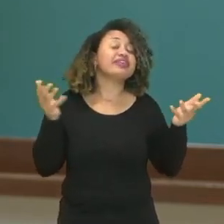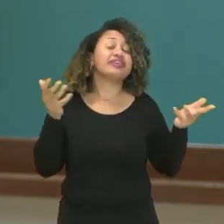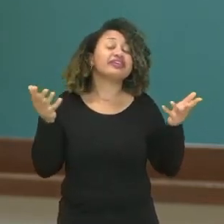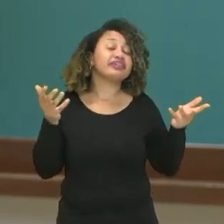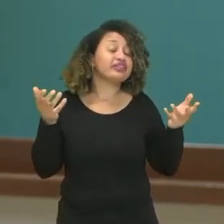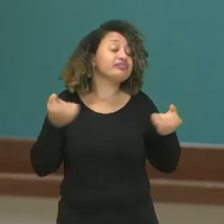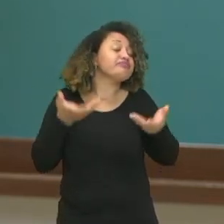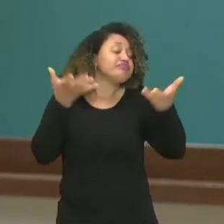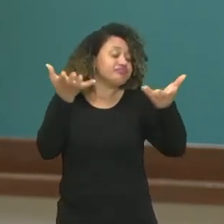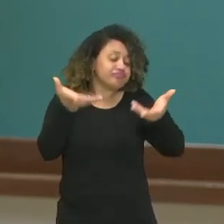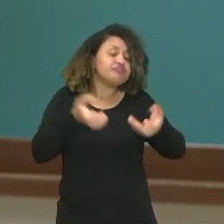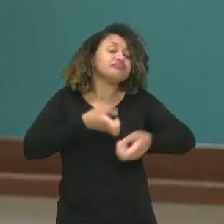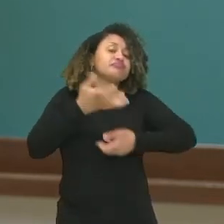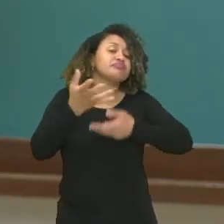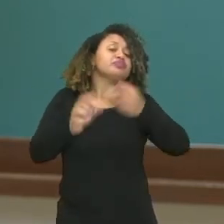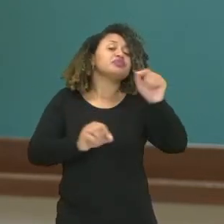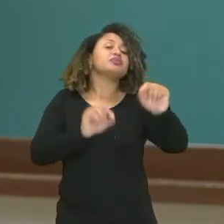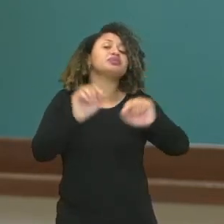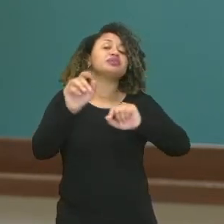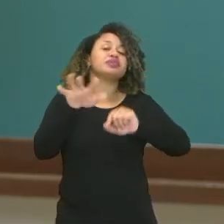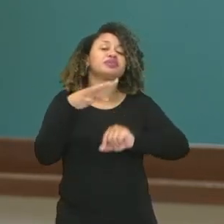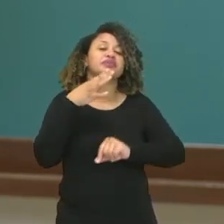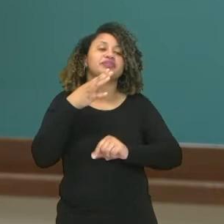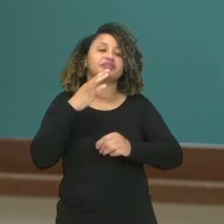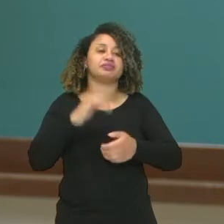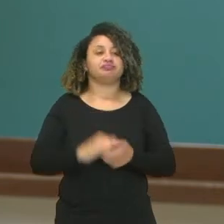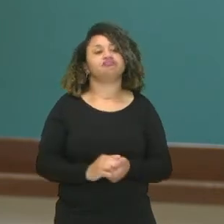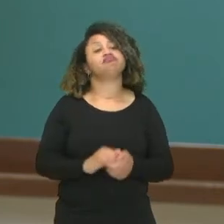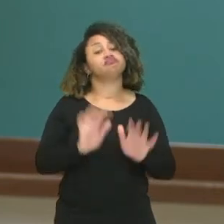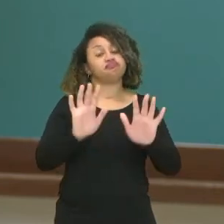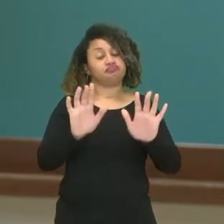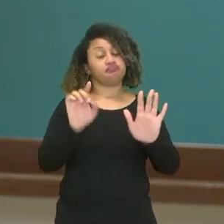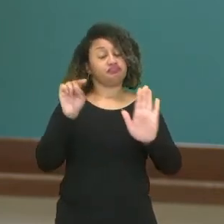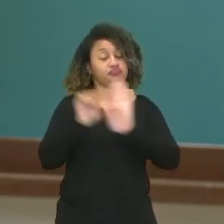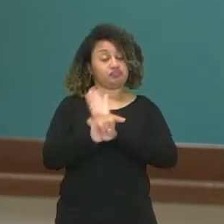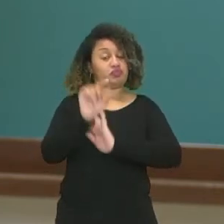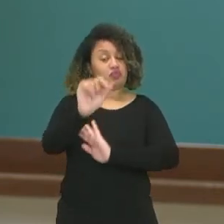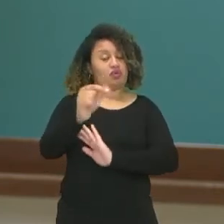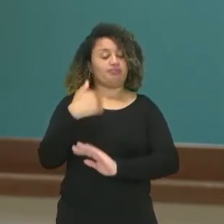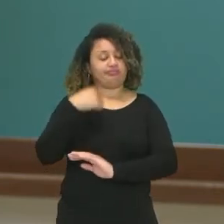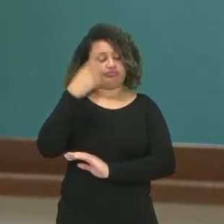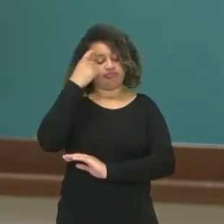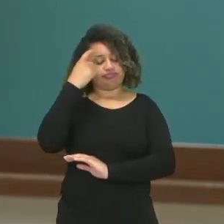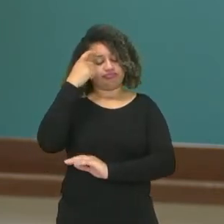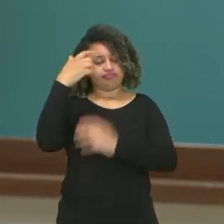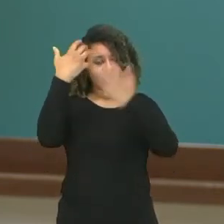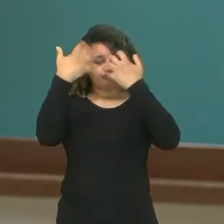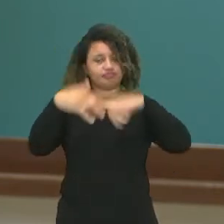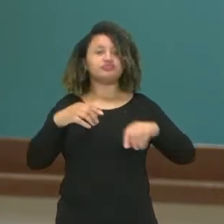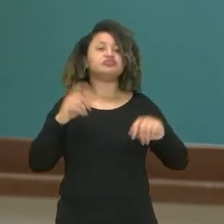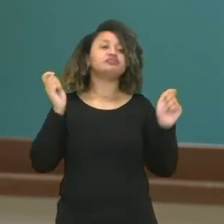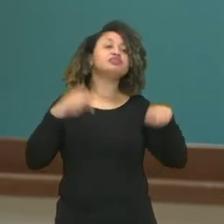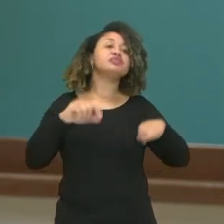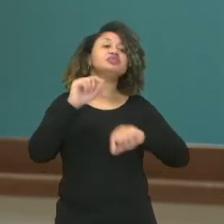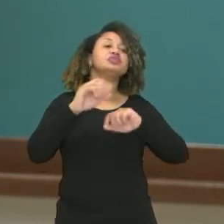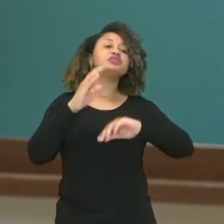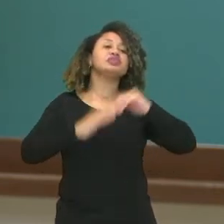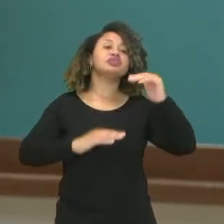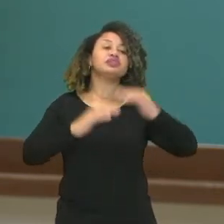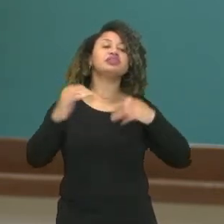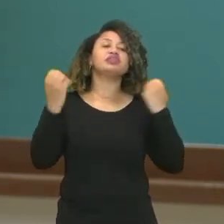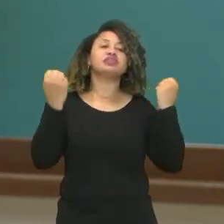conhecem? E é possível, ó, uma pergunta intrigante aí para vocês. É possível a prática